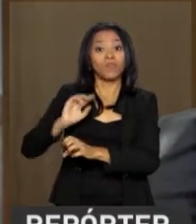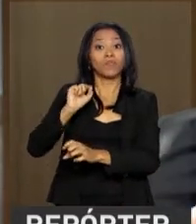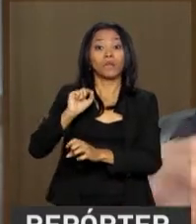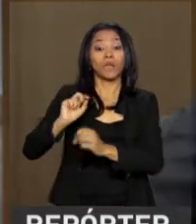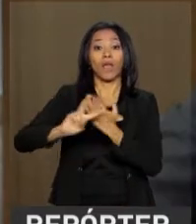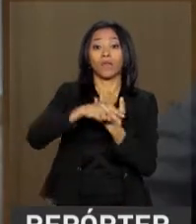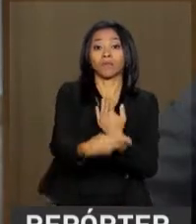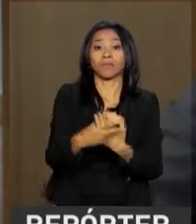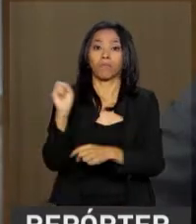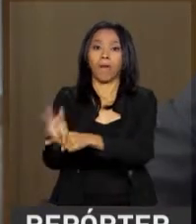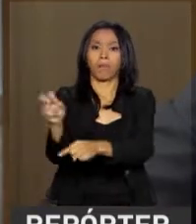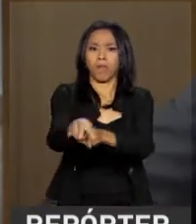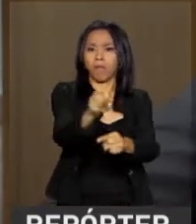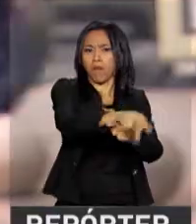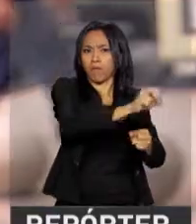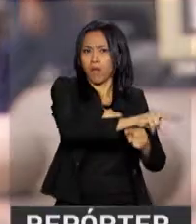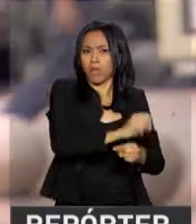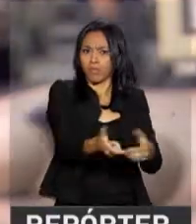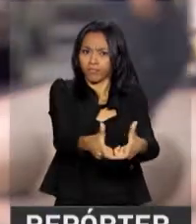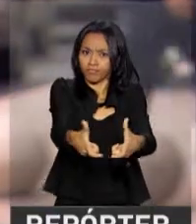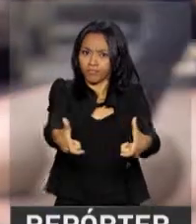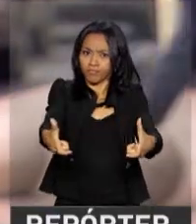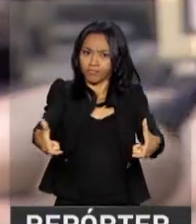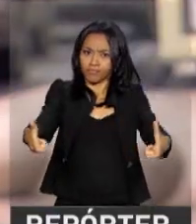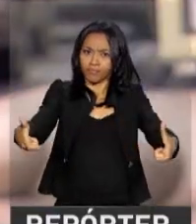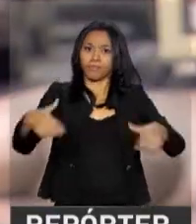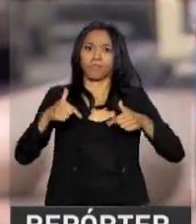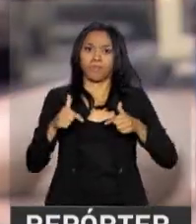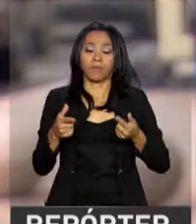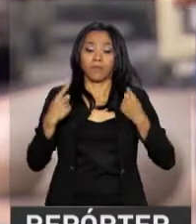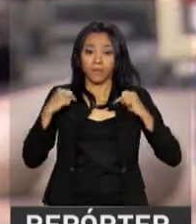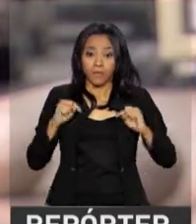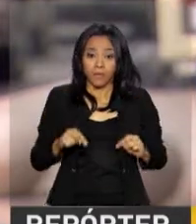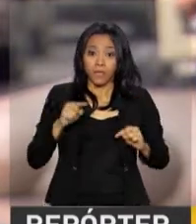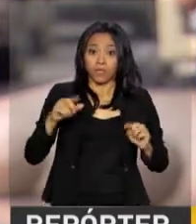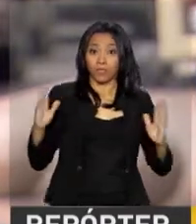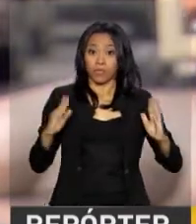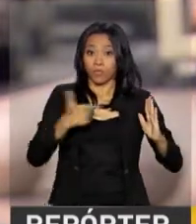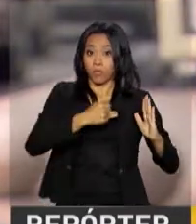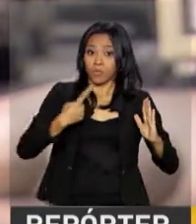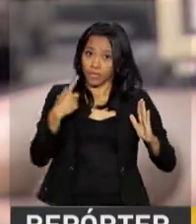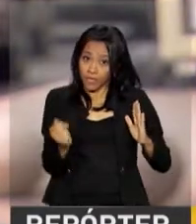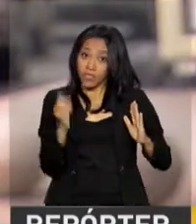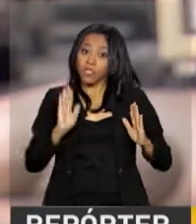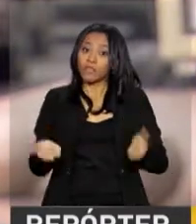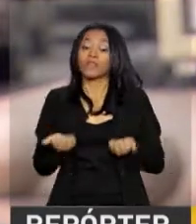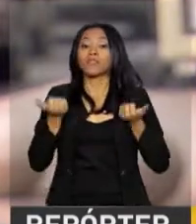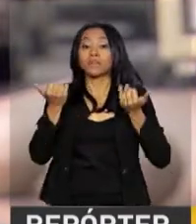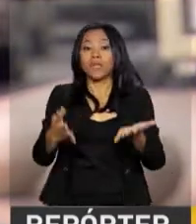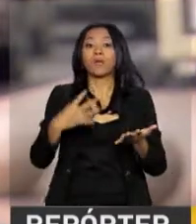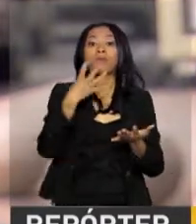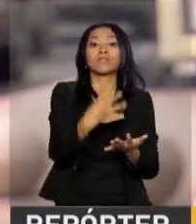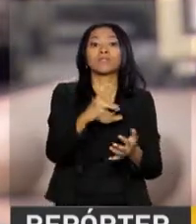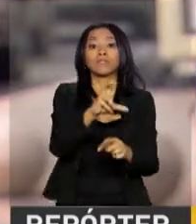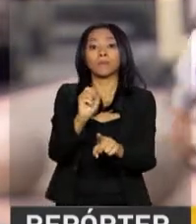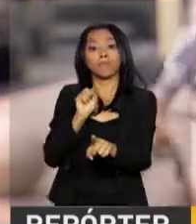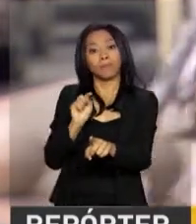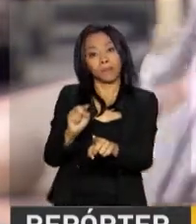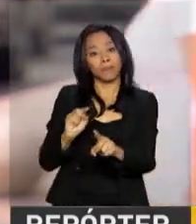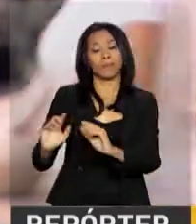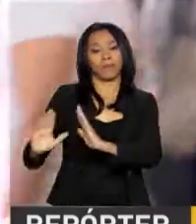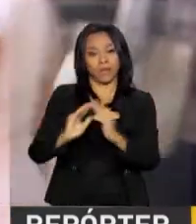o volume de emprego em 2017 foram entregues 495 mil unidades do minha casa minha